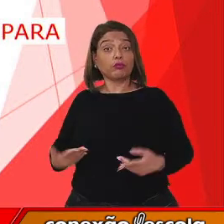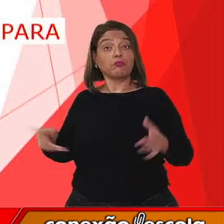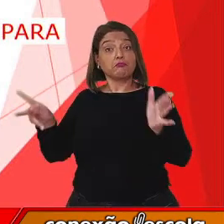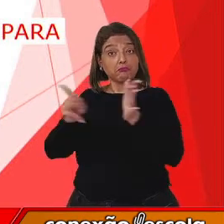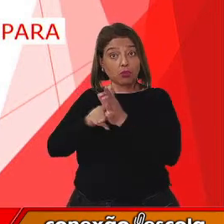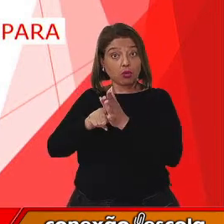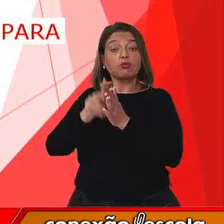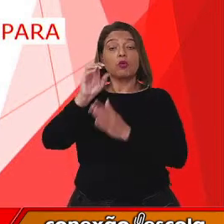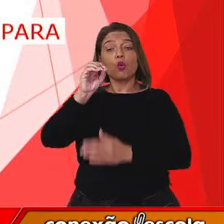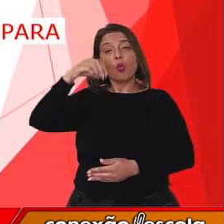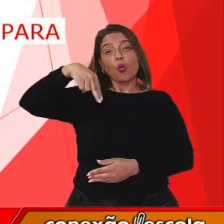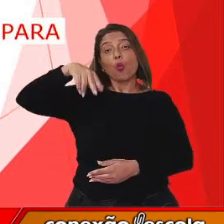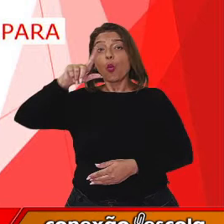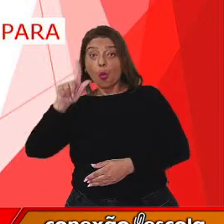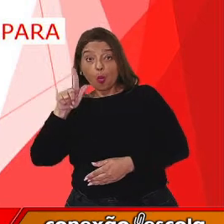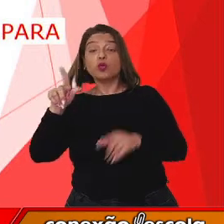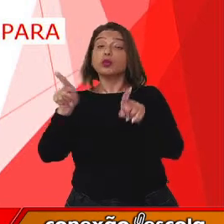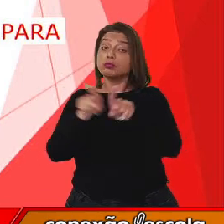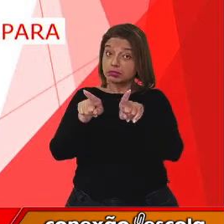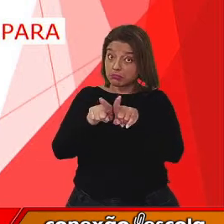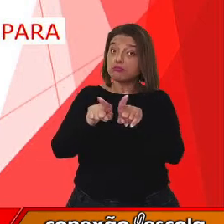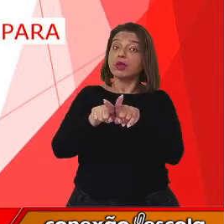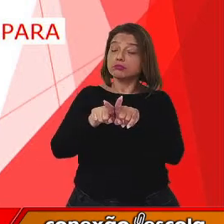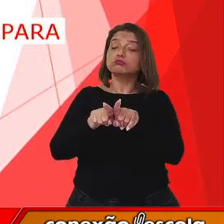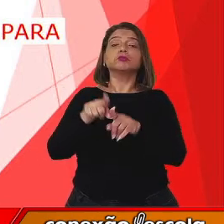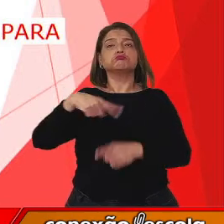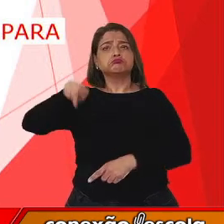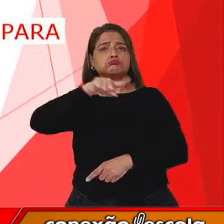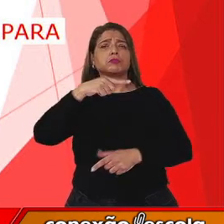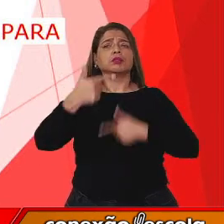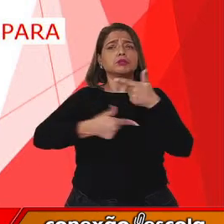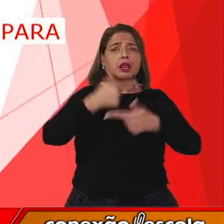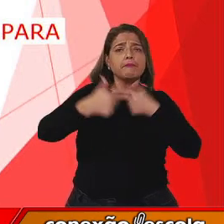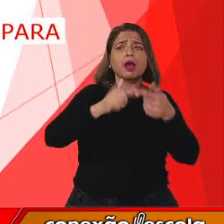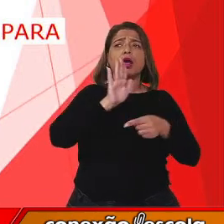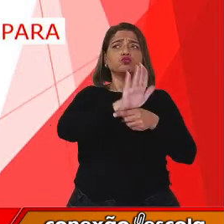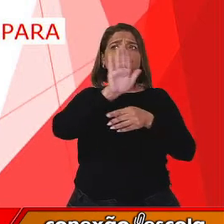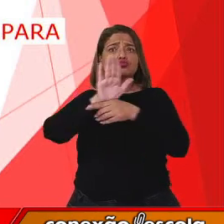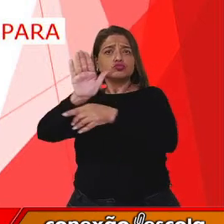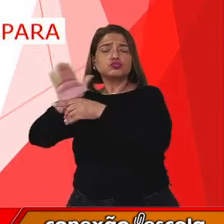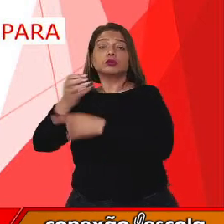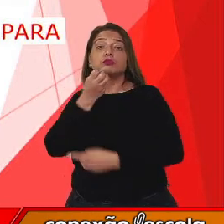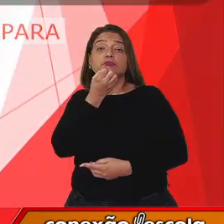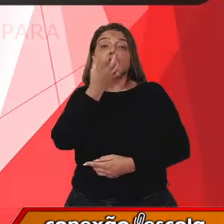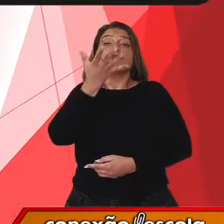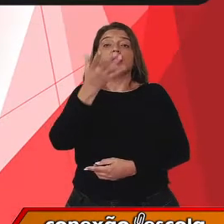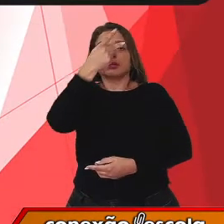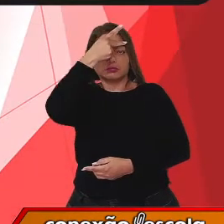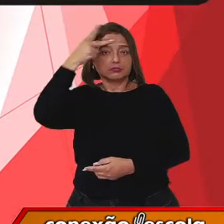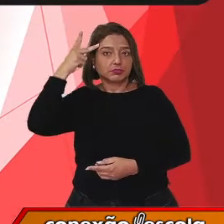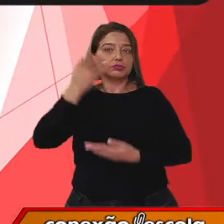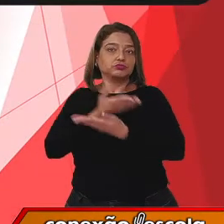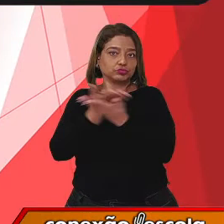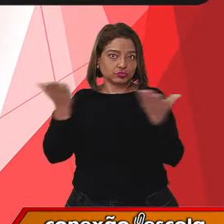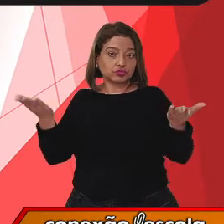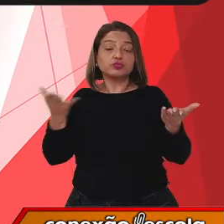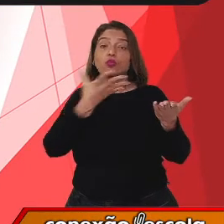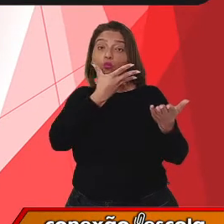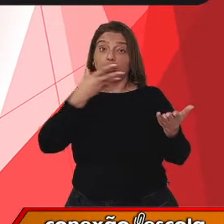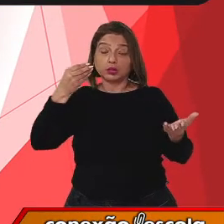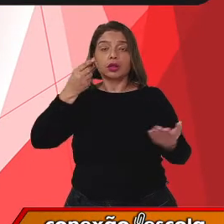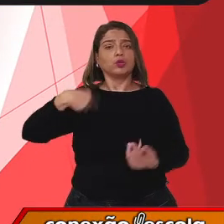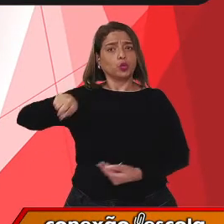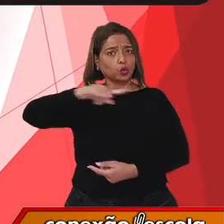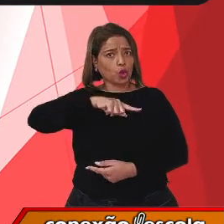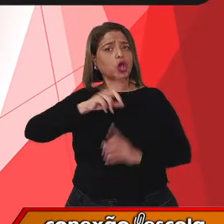e não governamentais que oferecem serviços e informações para promover o bem-estar. Então, nós temos direito, né,